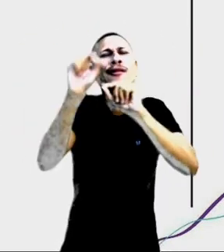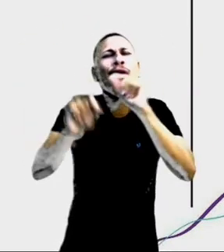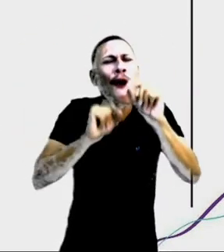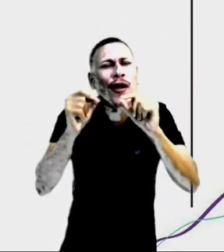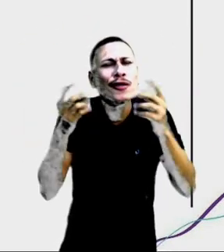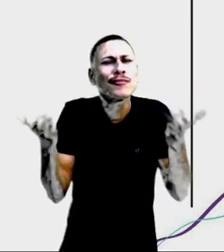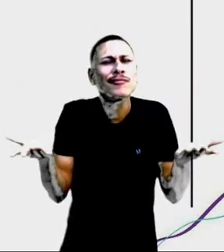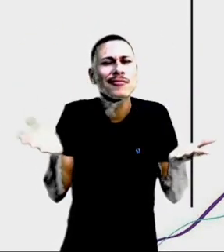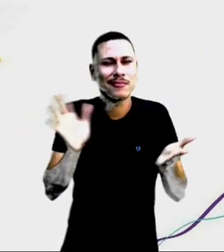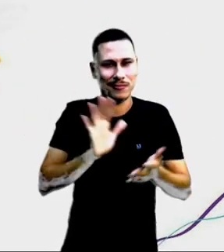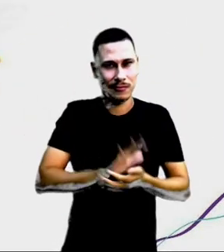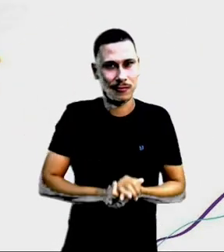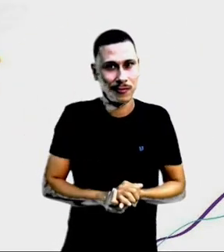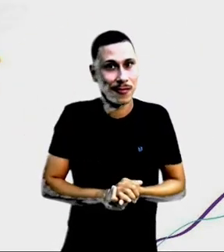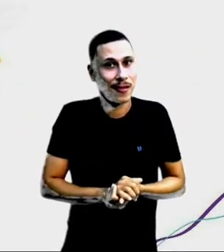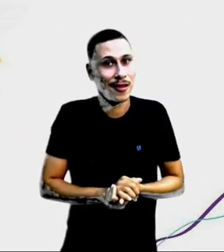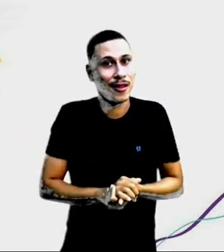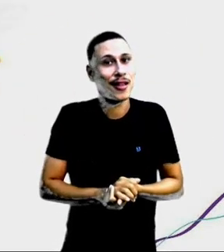a